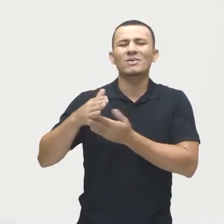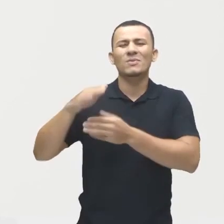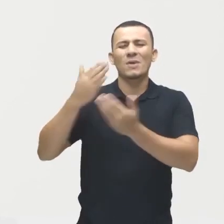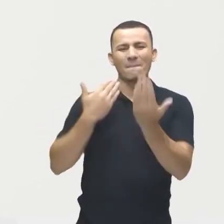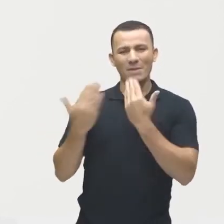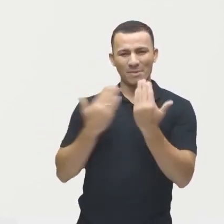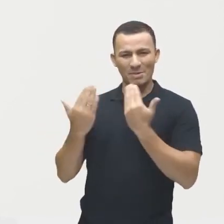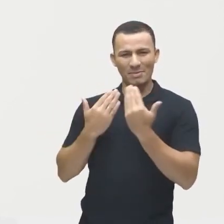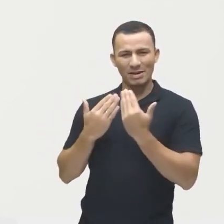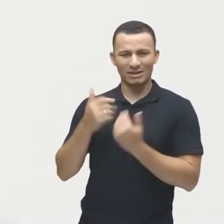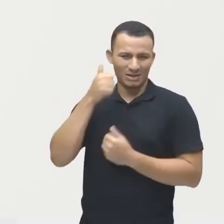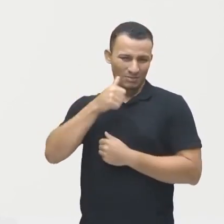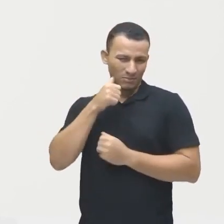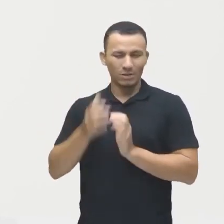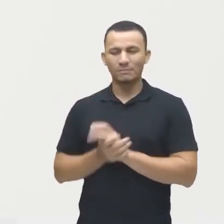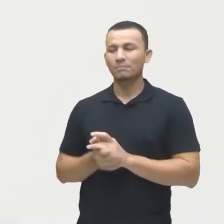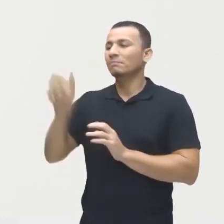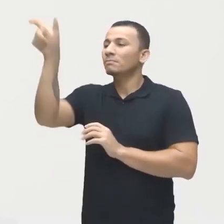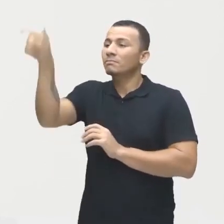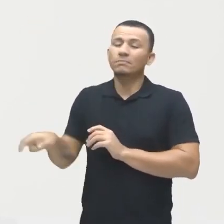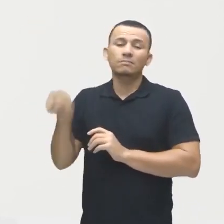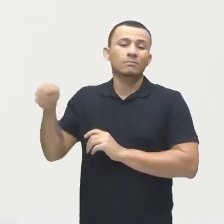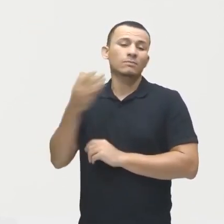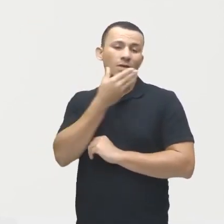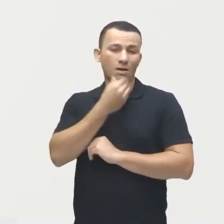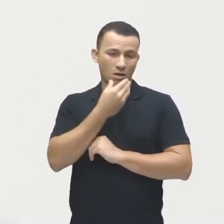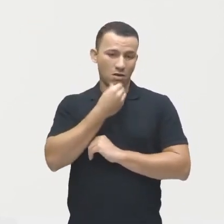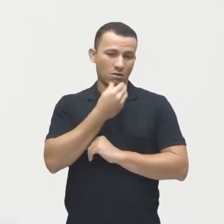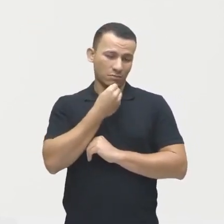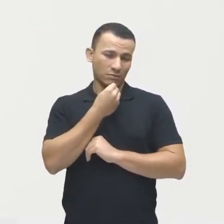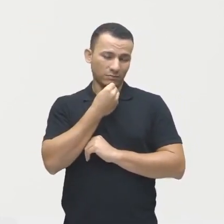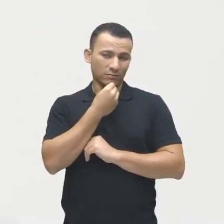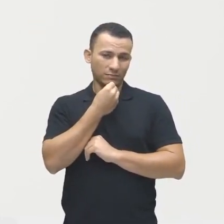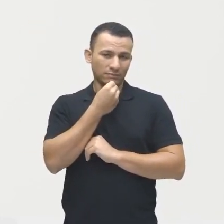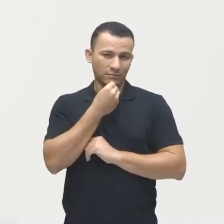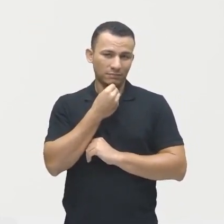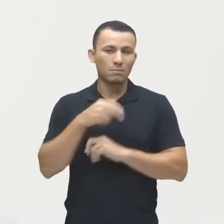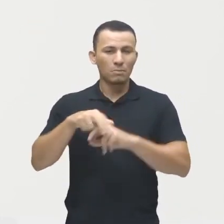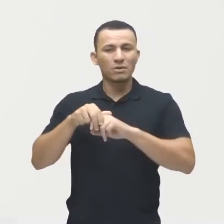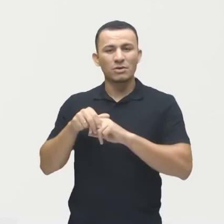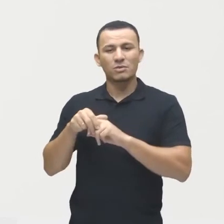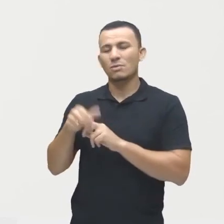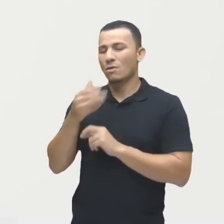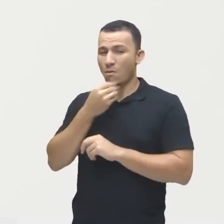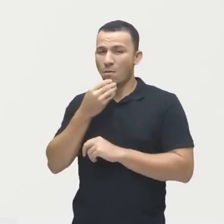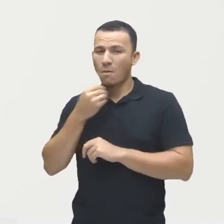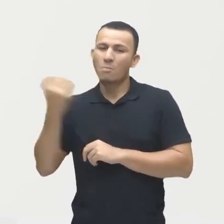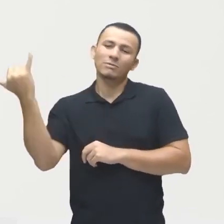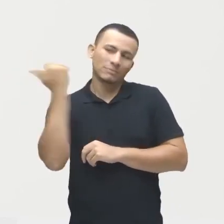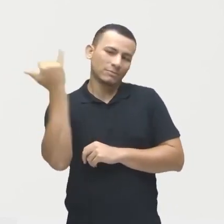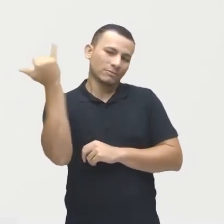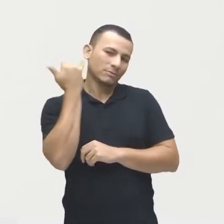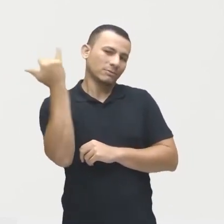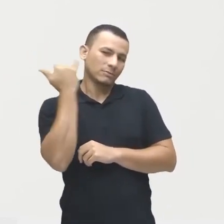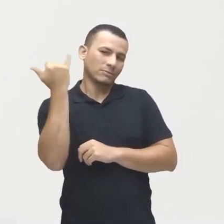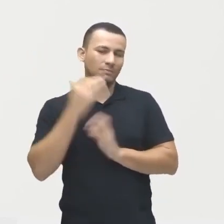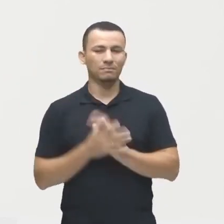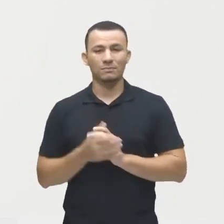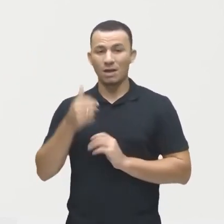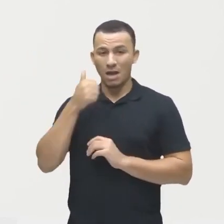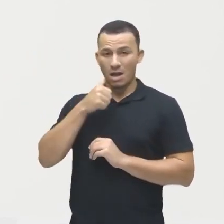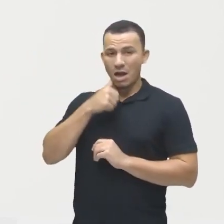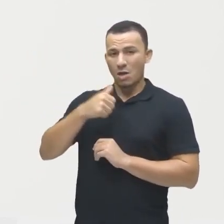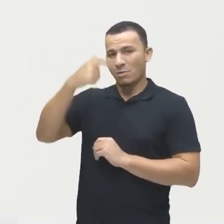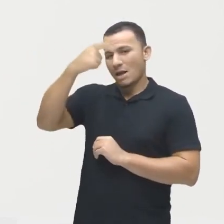E o receptor? O homem. E pode ter aqui também o feedback, ou seja, ela conversou, ele